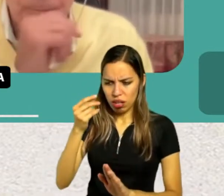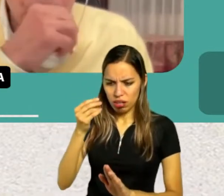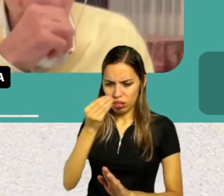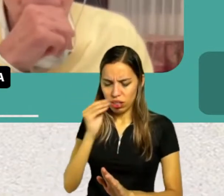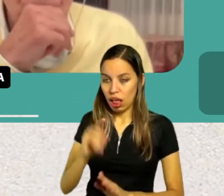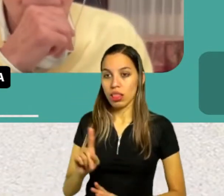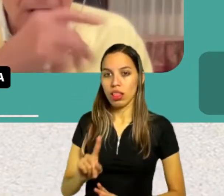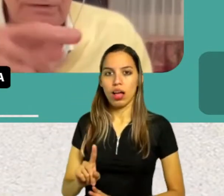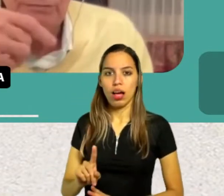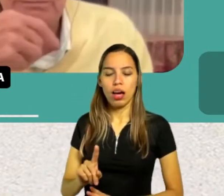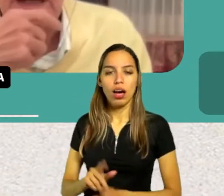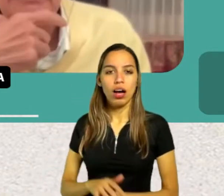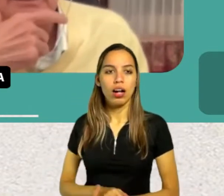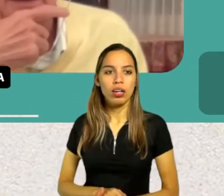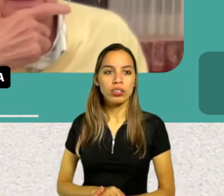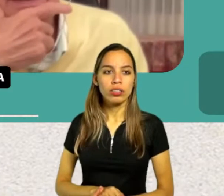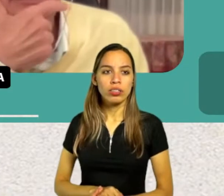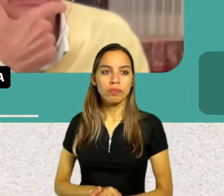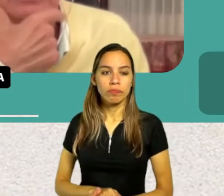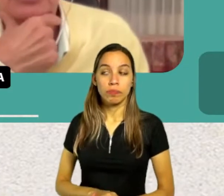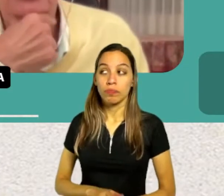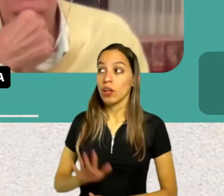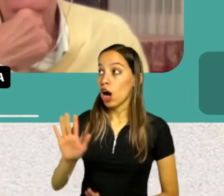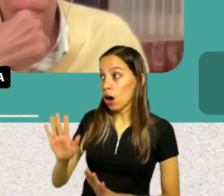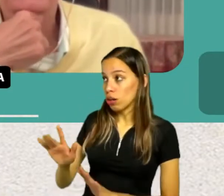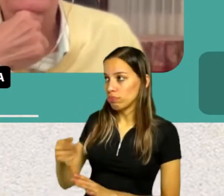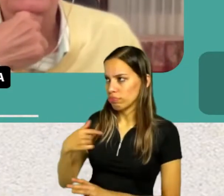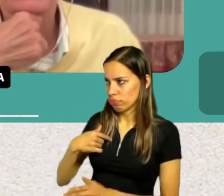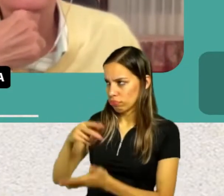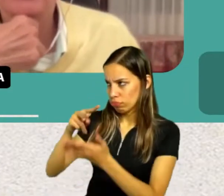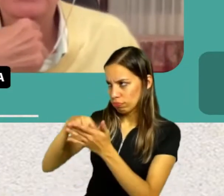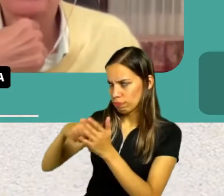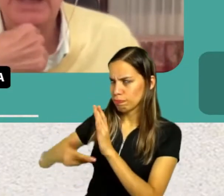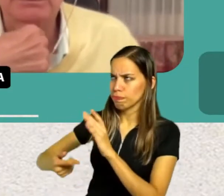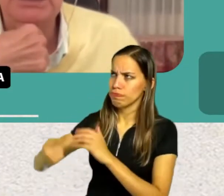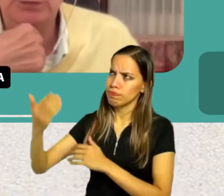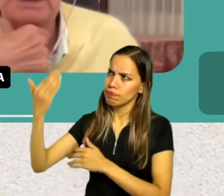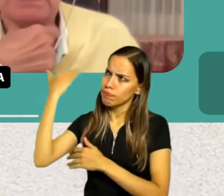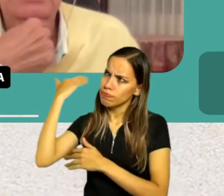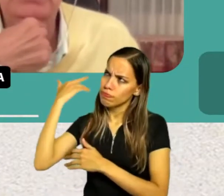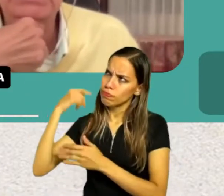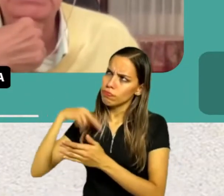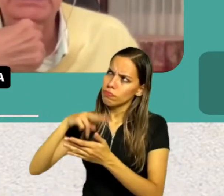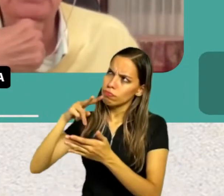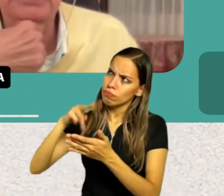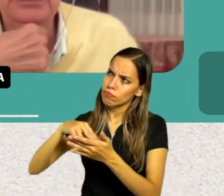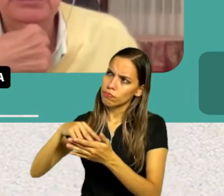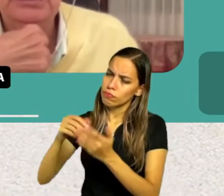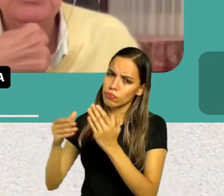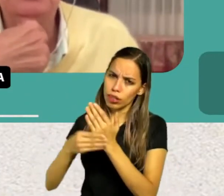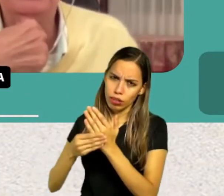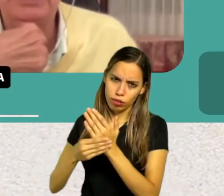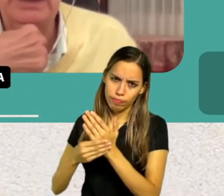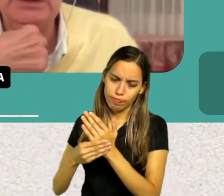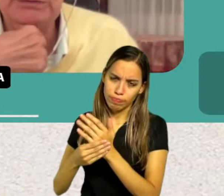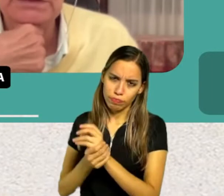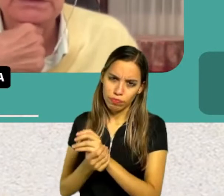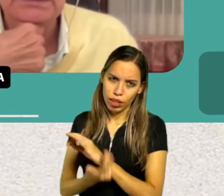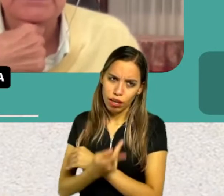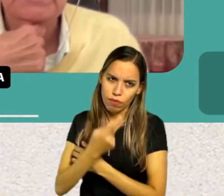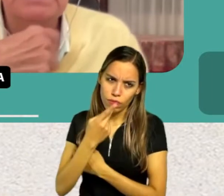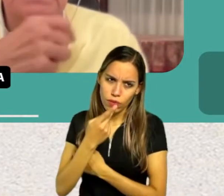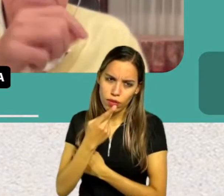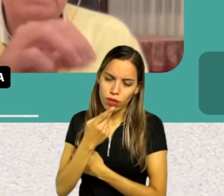Afonso, eu li uma vez, tem um livro aliás, não é do Hemingway, mas alguém escreveu sobre o